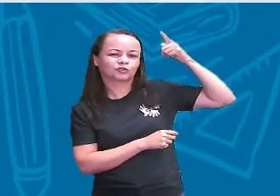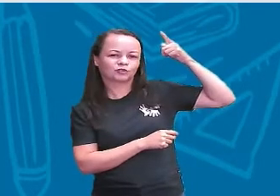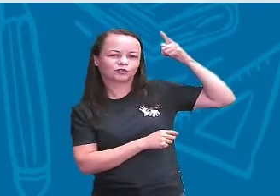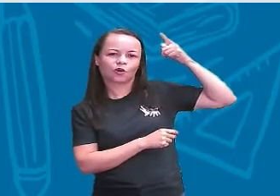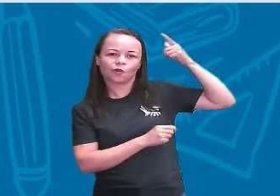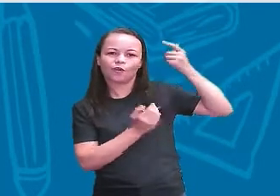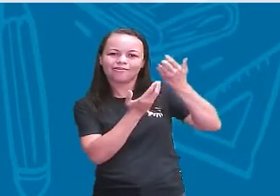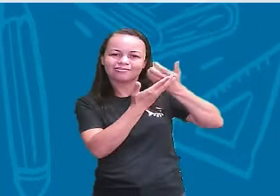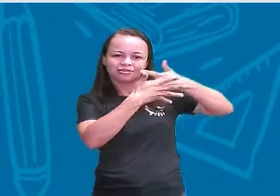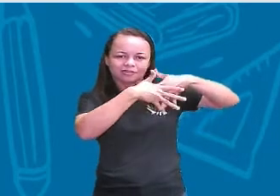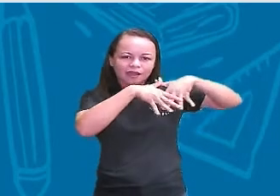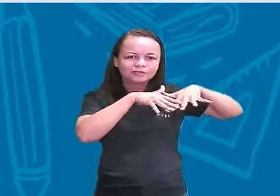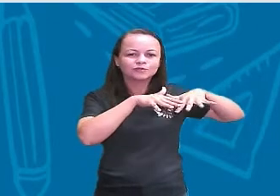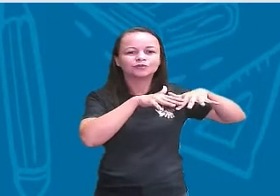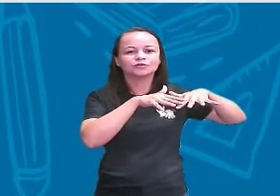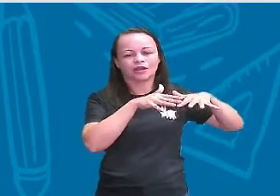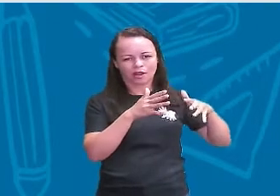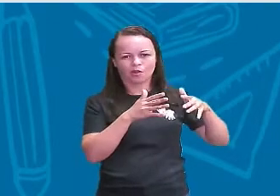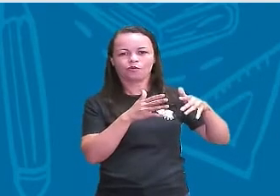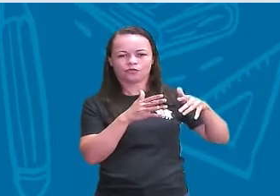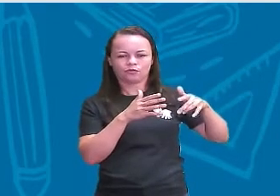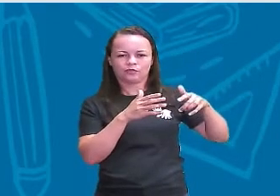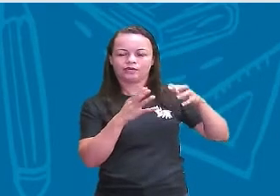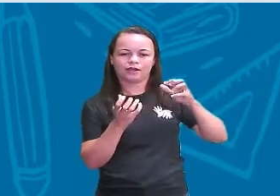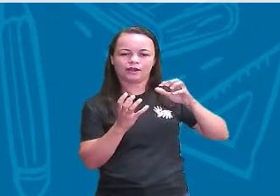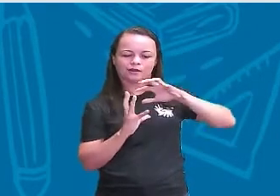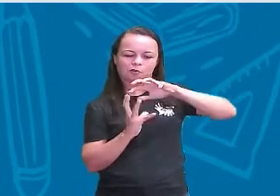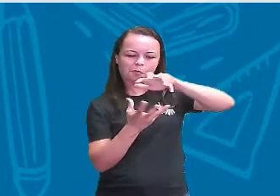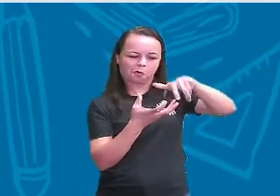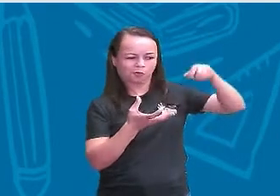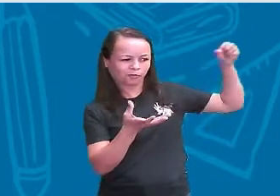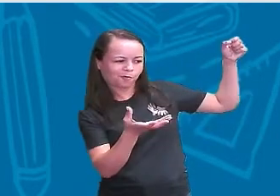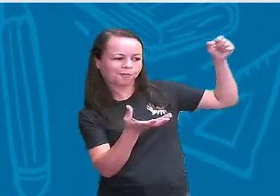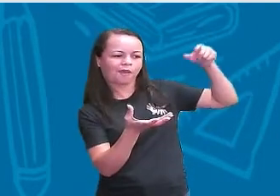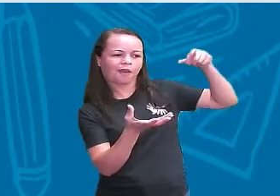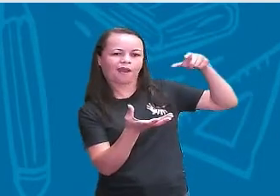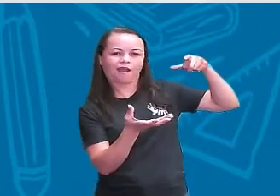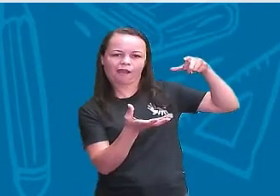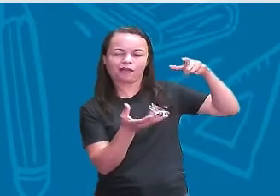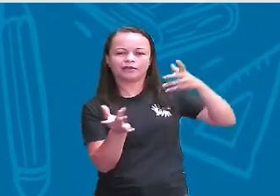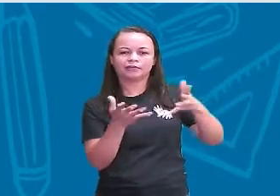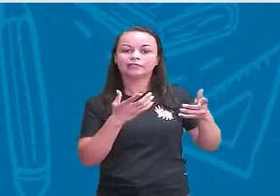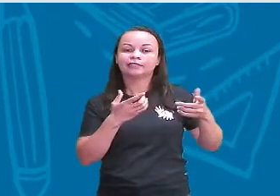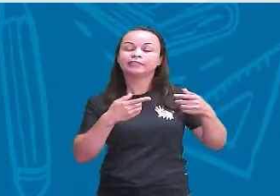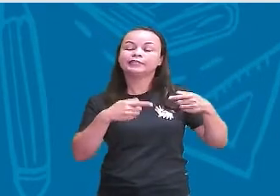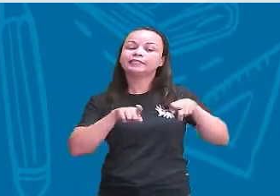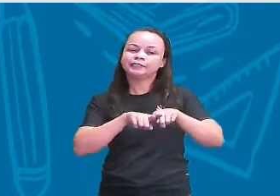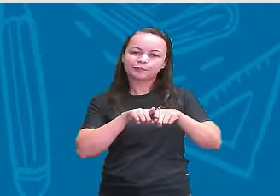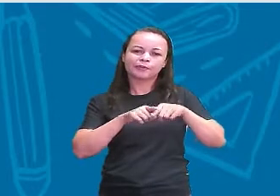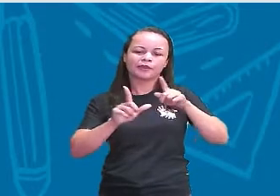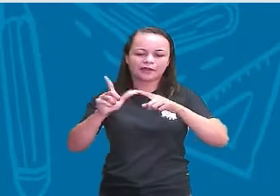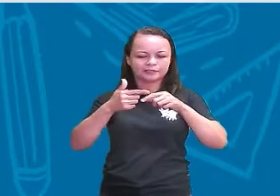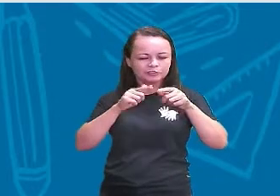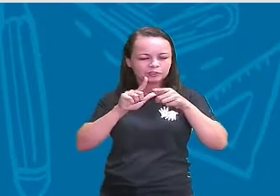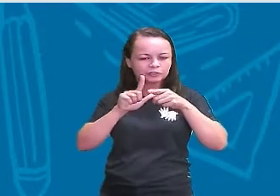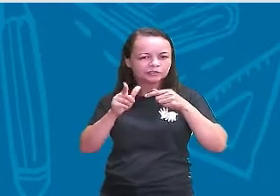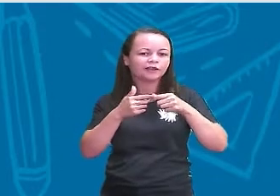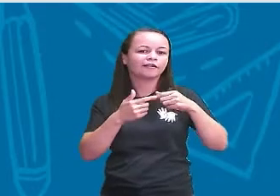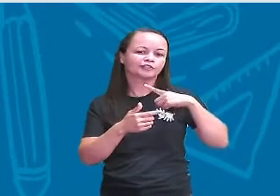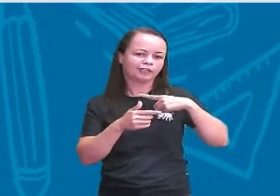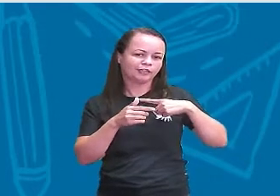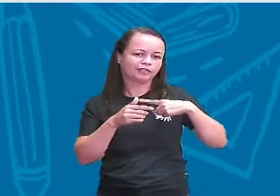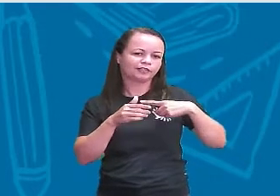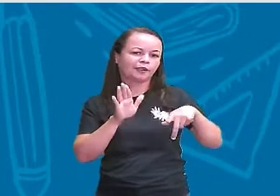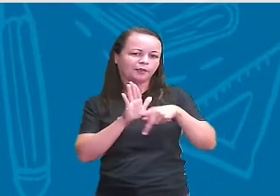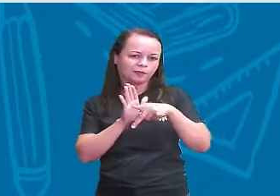maior estrela de todas, tá certo? Que clareia o nosso planeta, e as estrelas também emitem luz própria, tá certo? Então essas